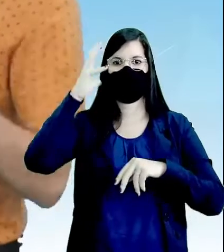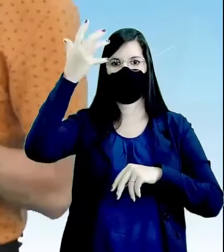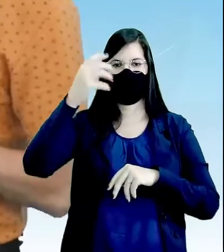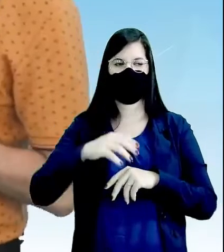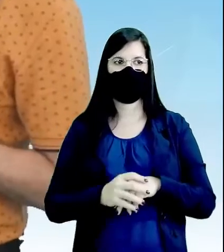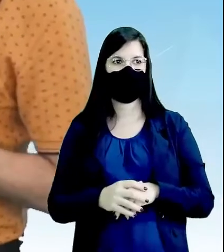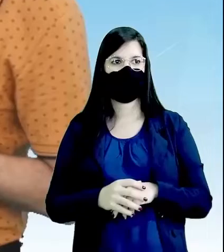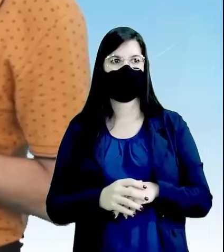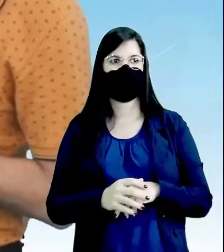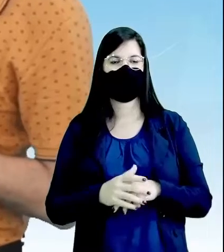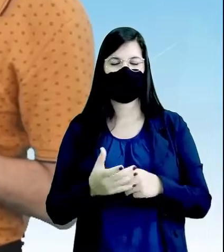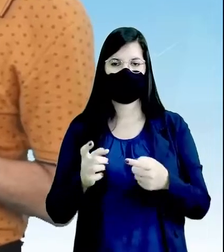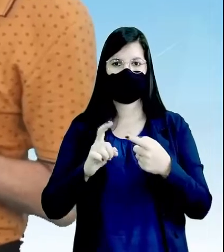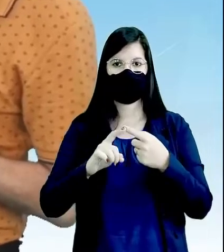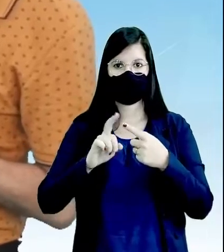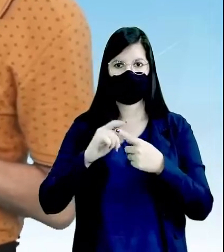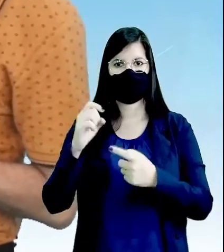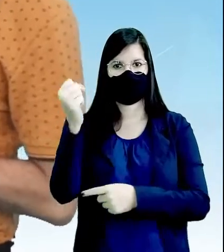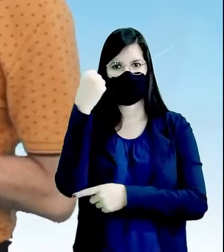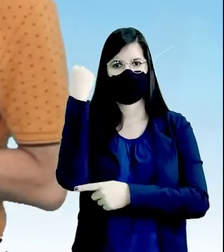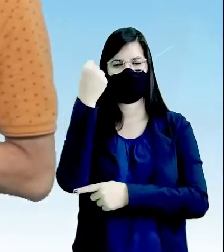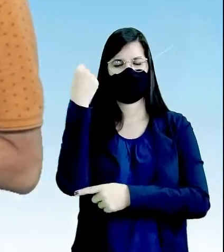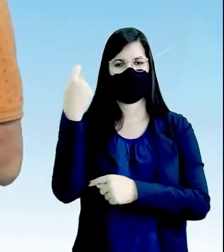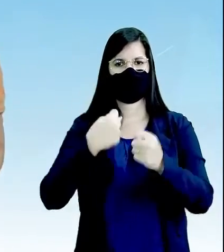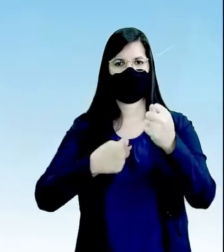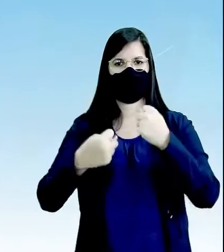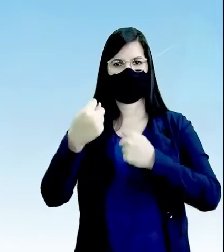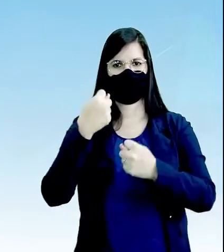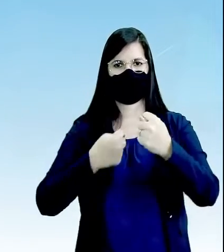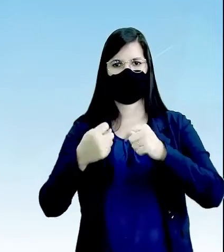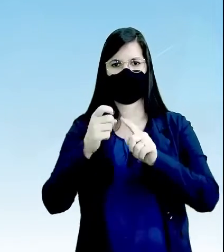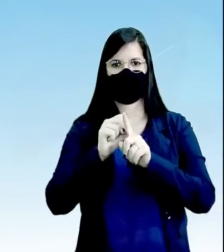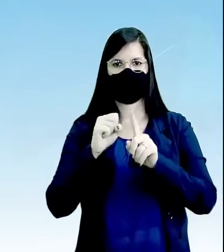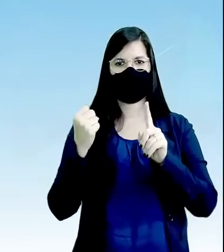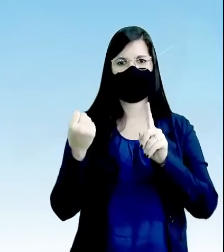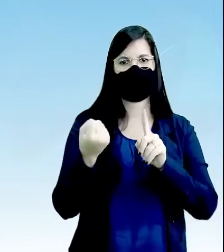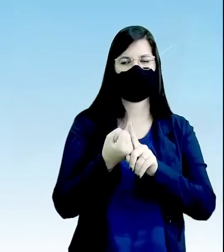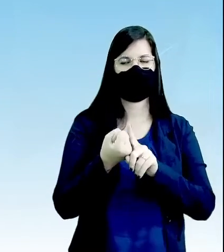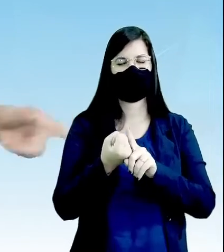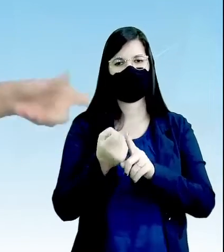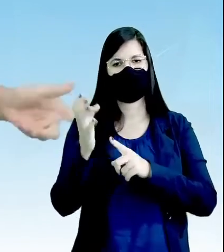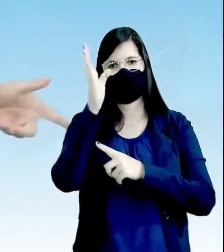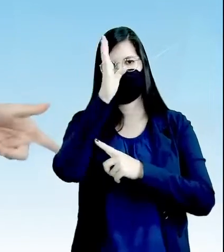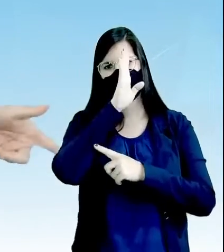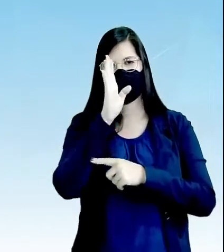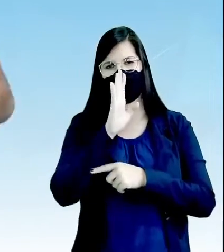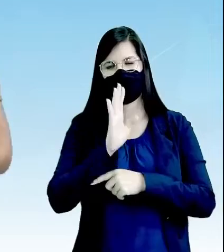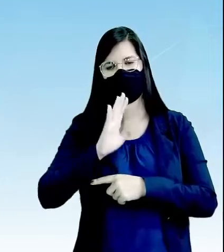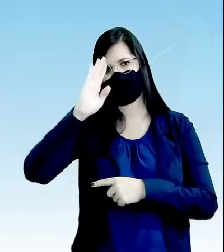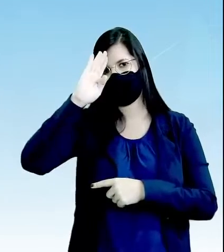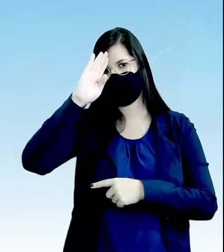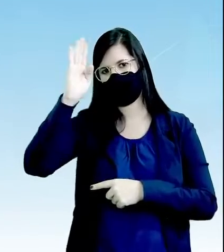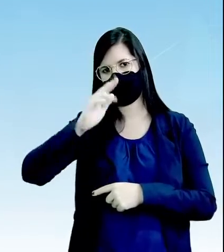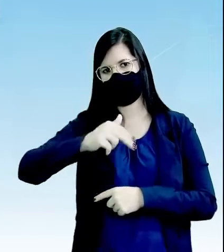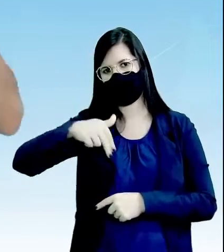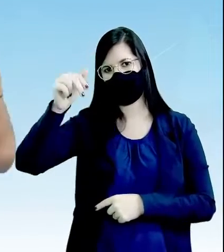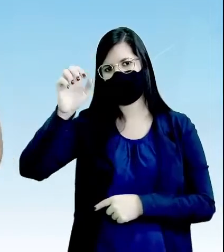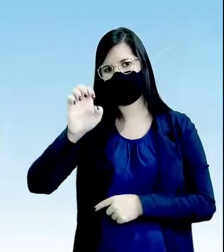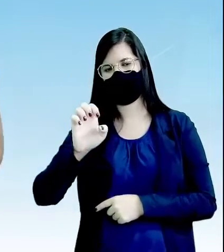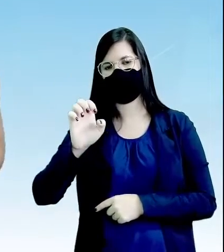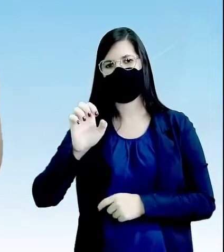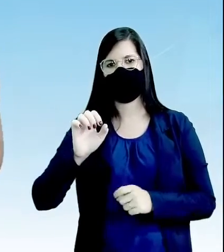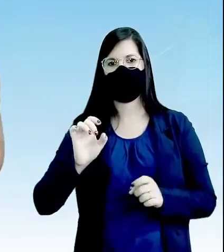Aconteceu primeiro por causa da crise econômico-social, que aqui no Brasil, principalmente aqui no Nordeste, o